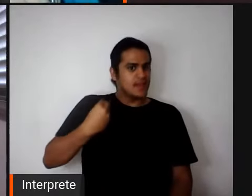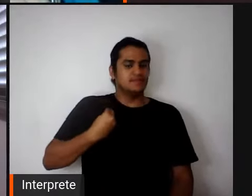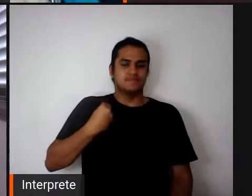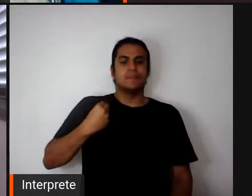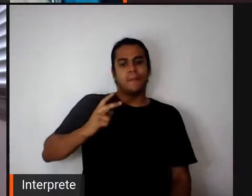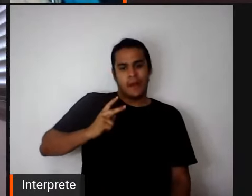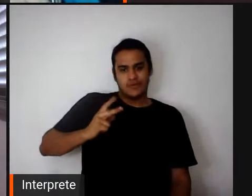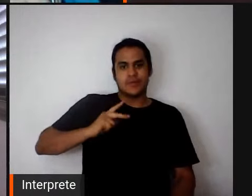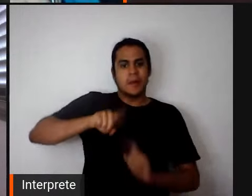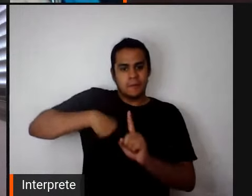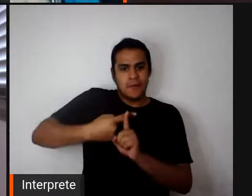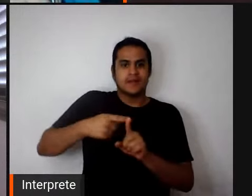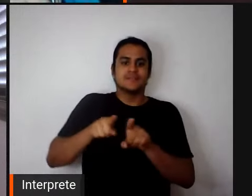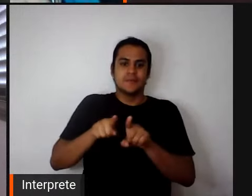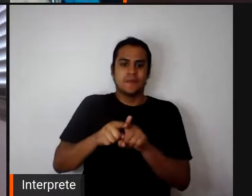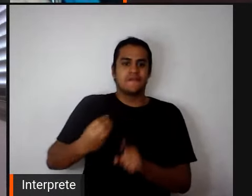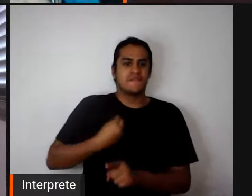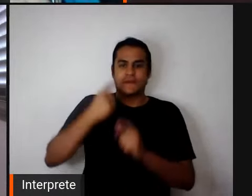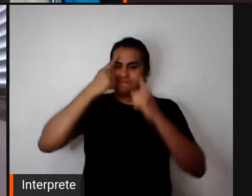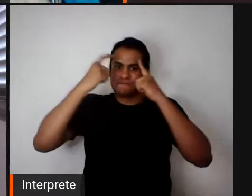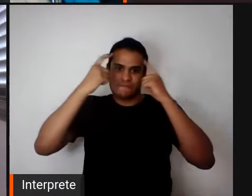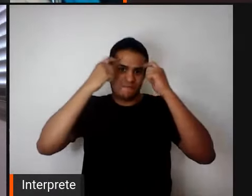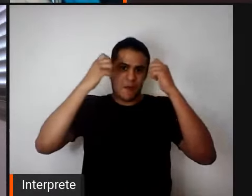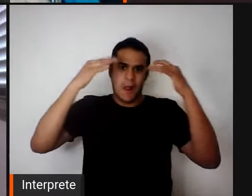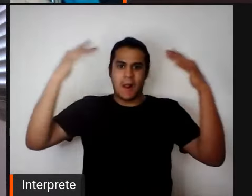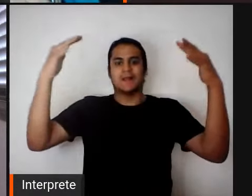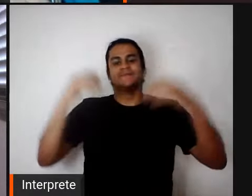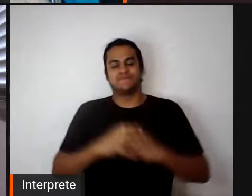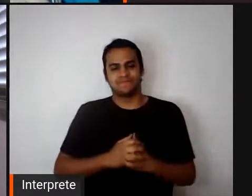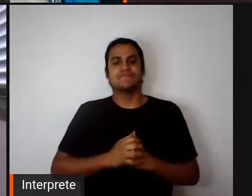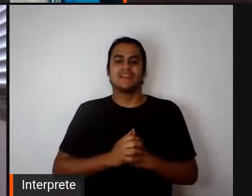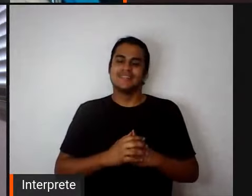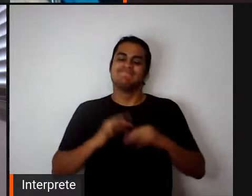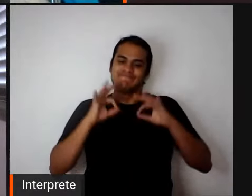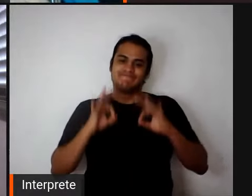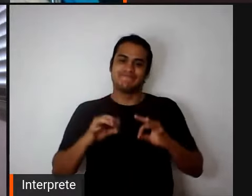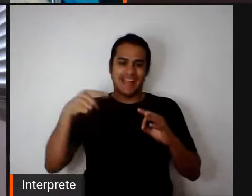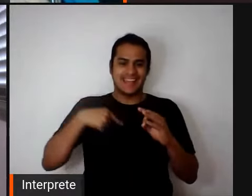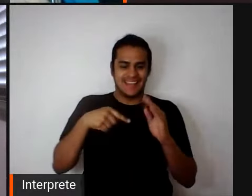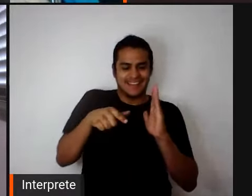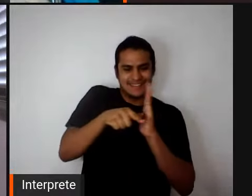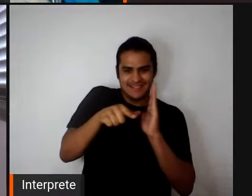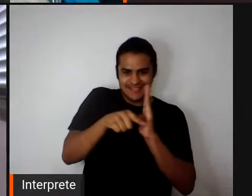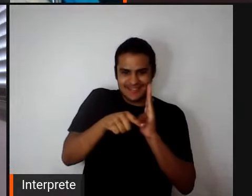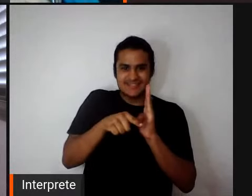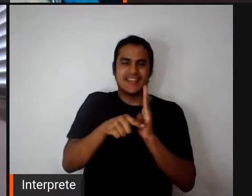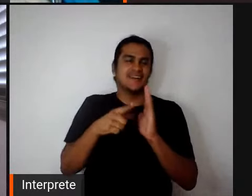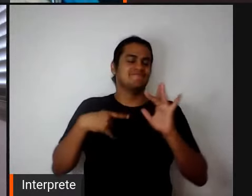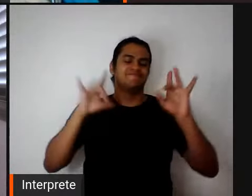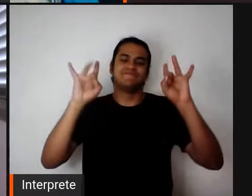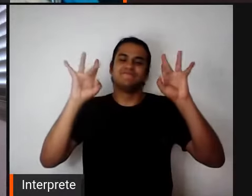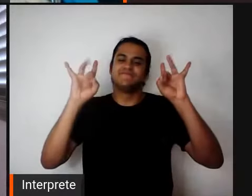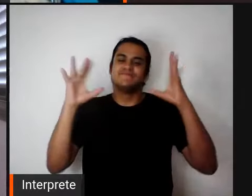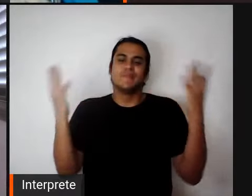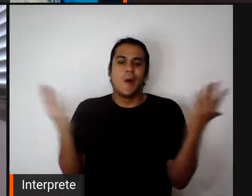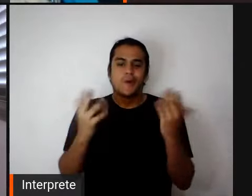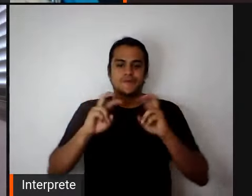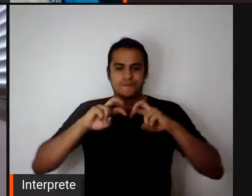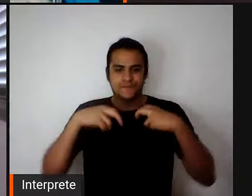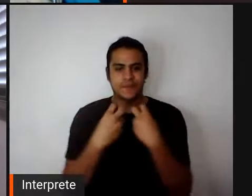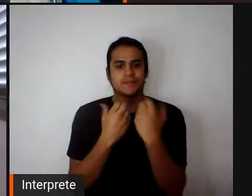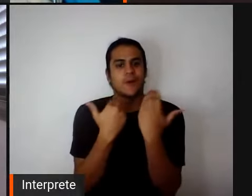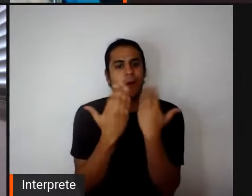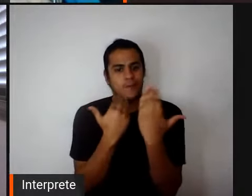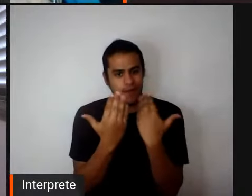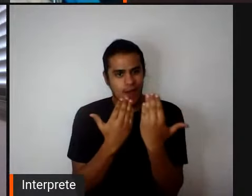Salles, uma grande honra podermos fazer essa conversa, né? Com o Maureen hoje. Quero